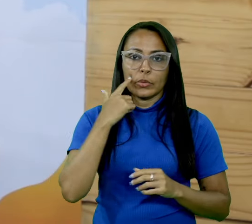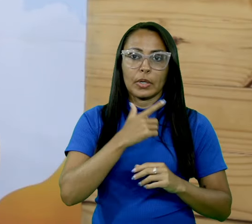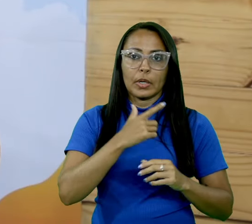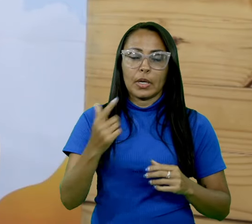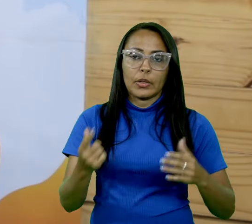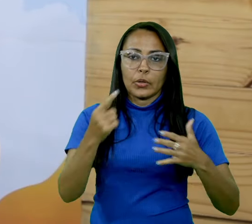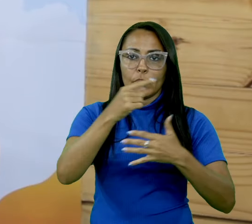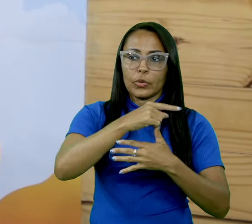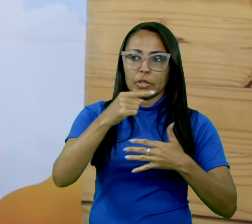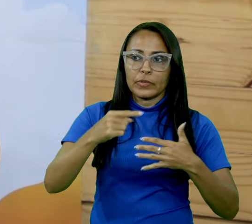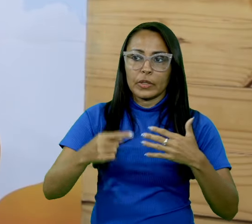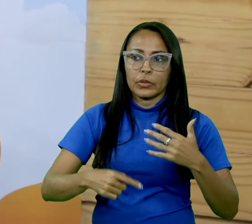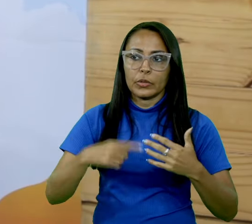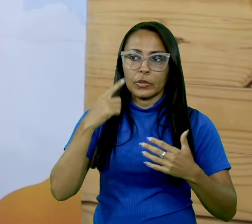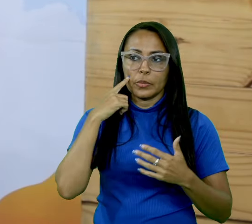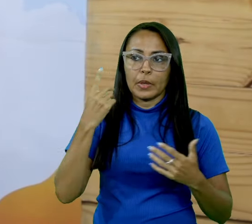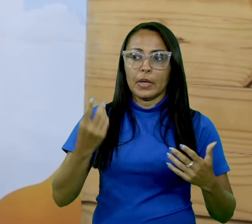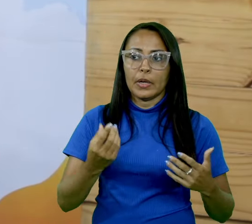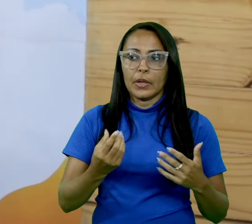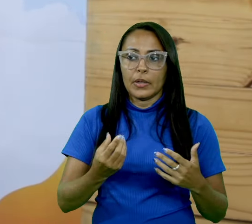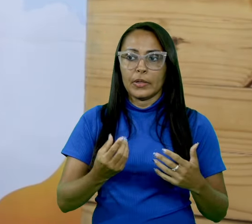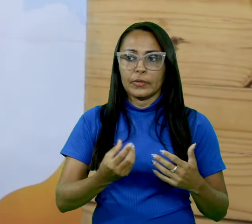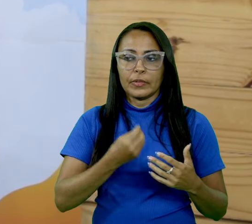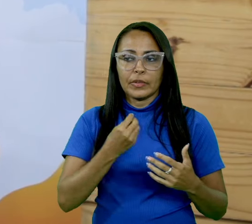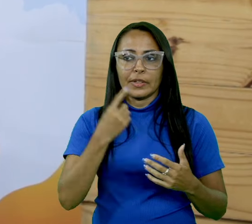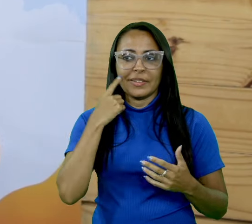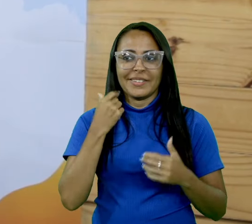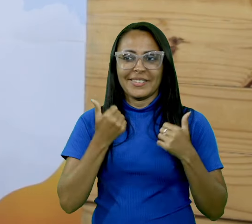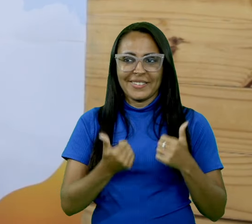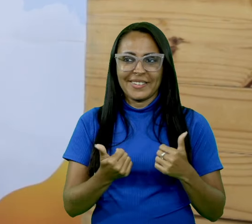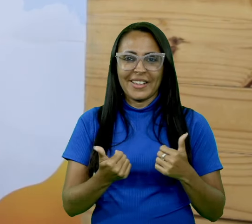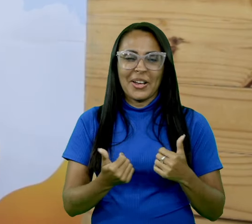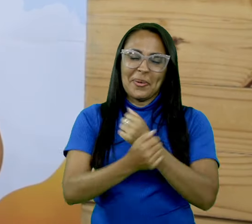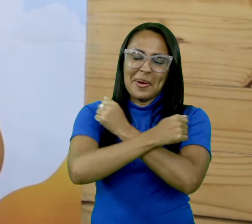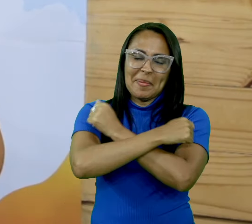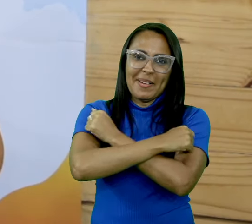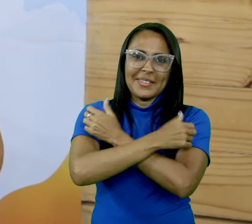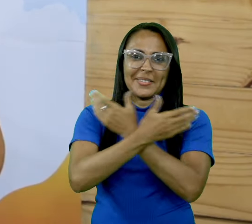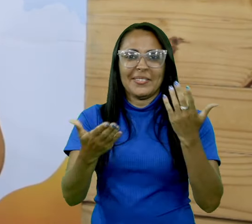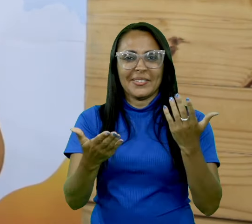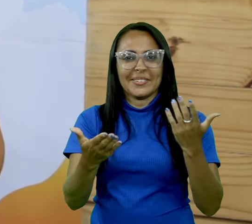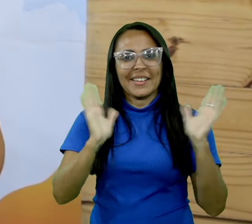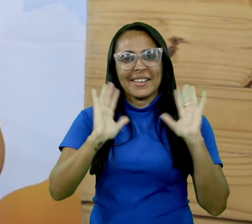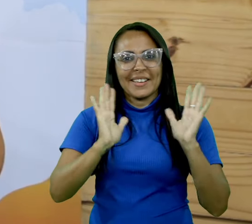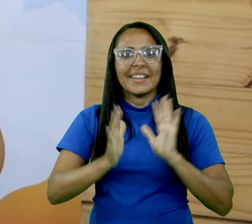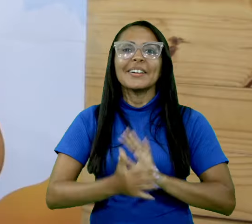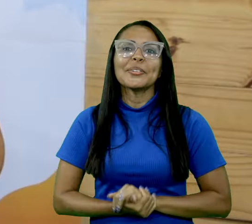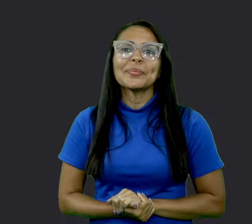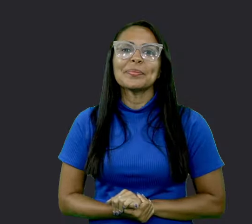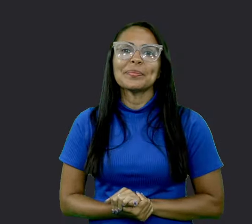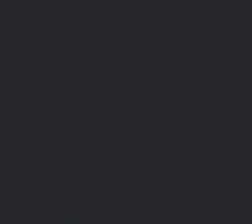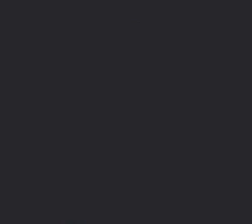lá no ambiente virtual do aluno, no fórum, no AVA. Ok? Um grande abraço e até a próxima unidade.